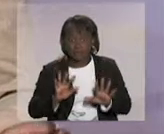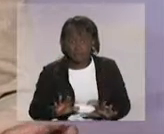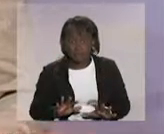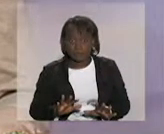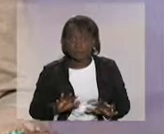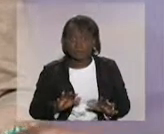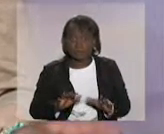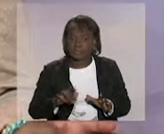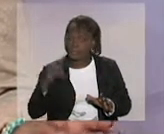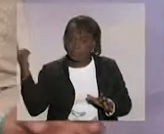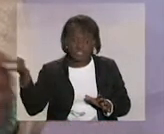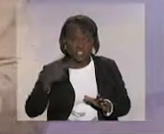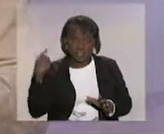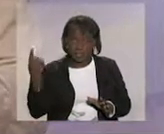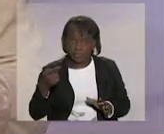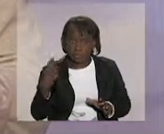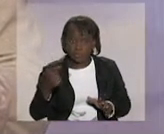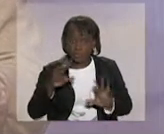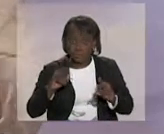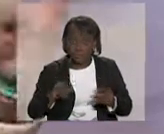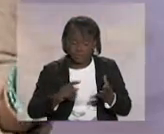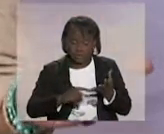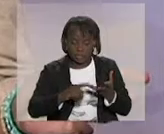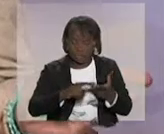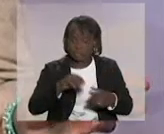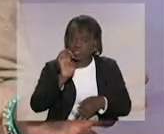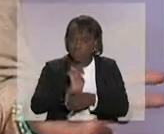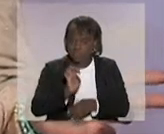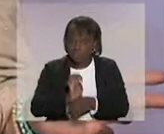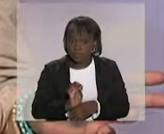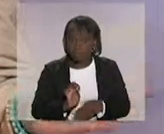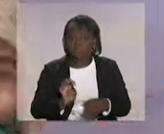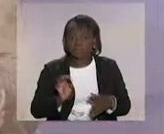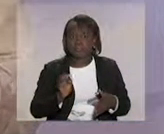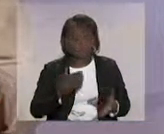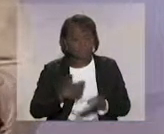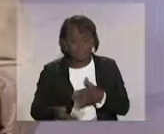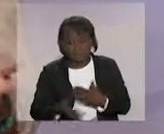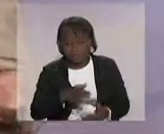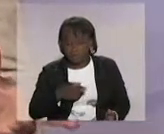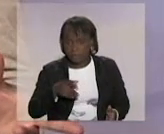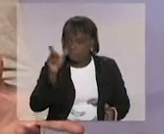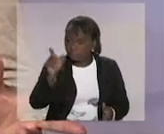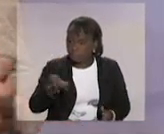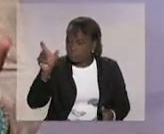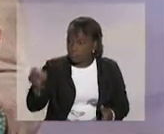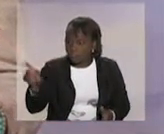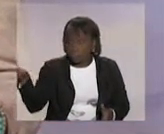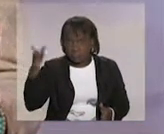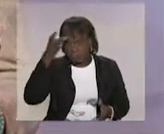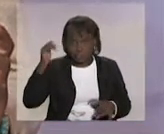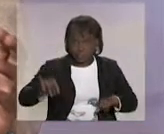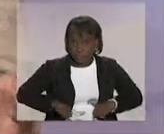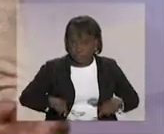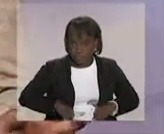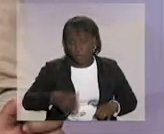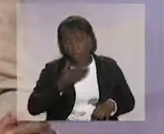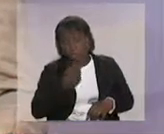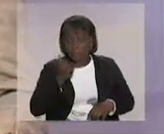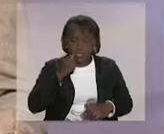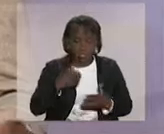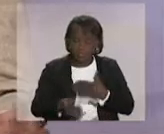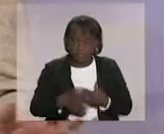essa redução, ela é geral para todos os indicadores do Estado, independentemente do perfil das vítimas,